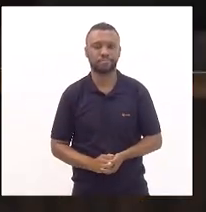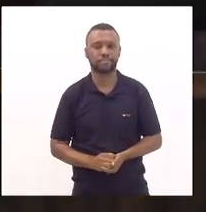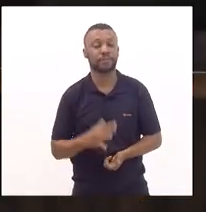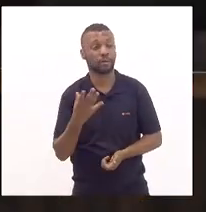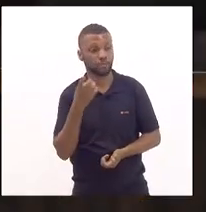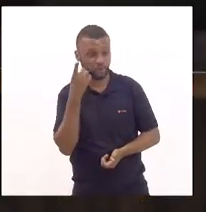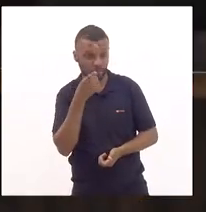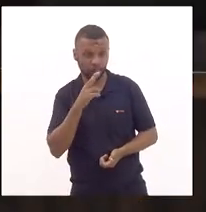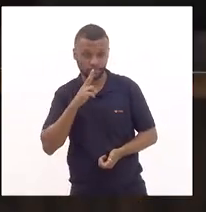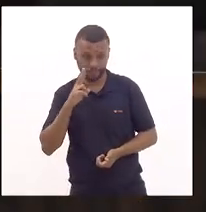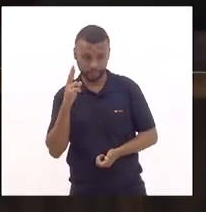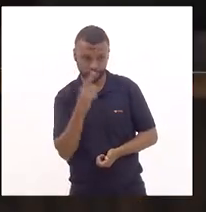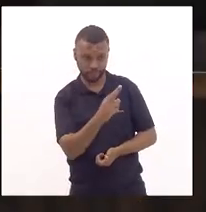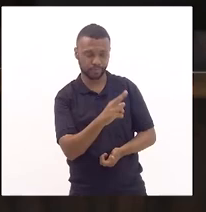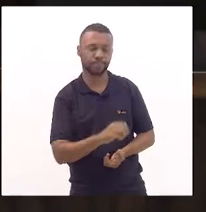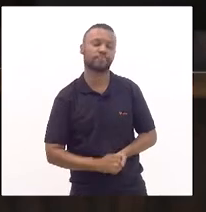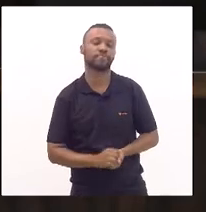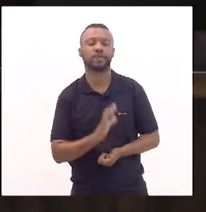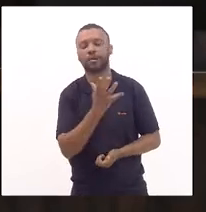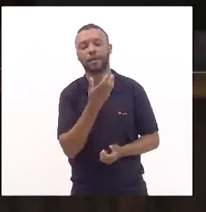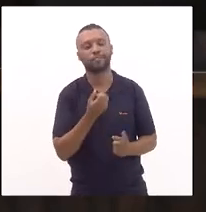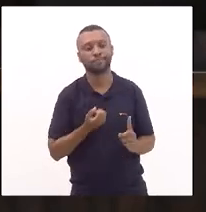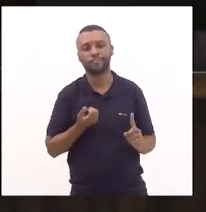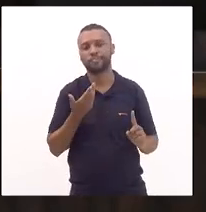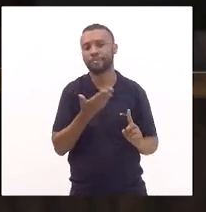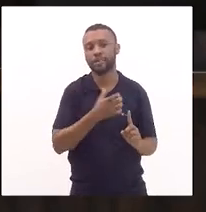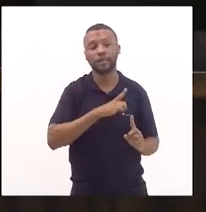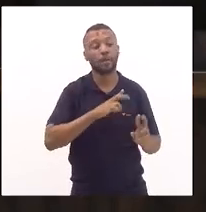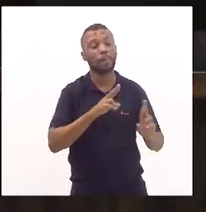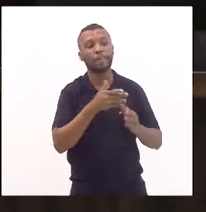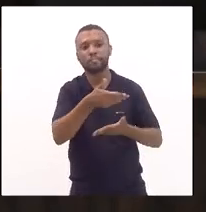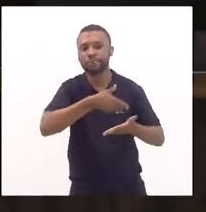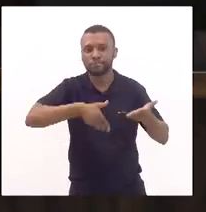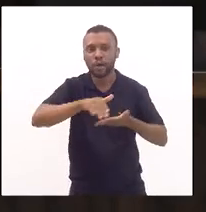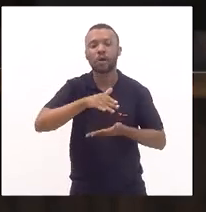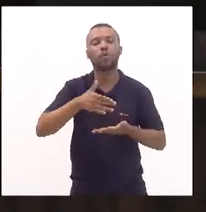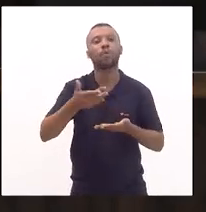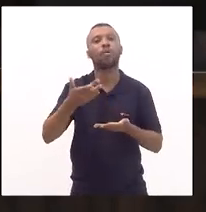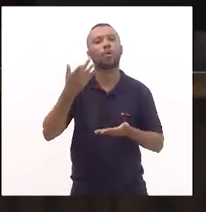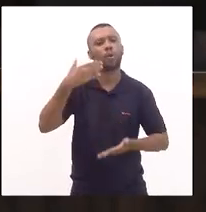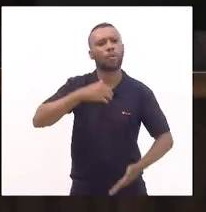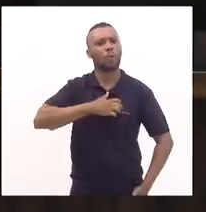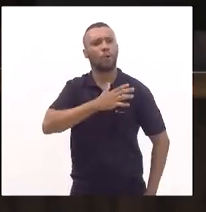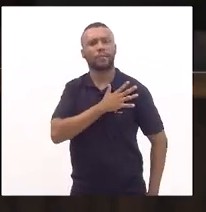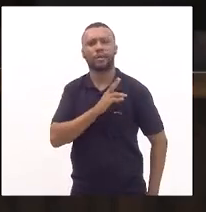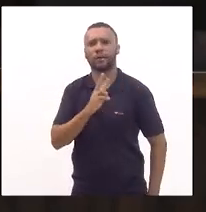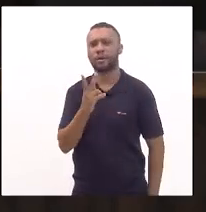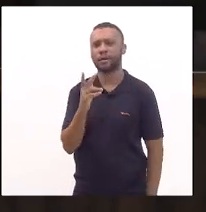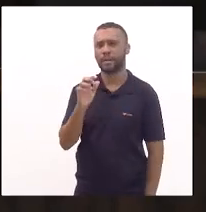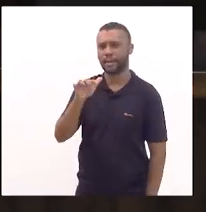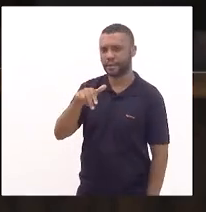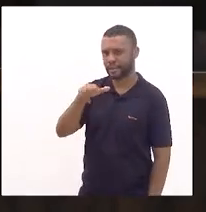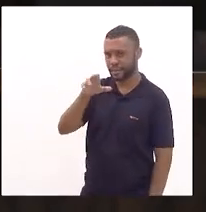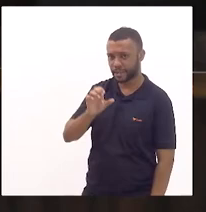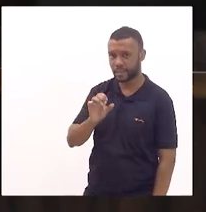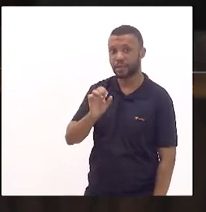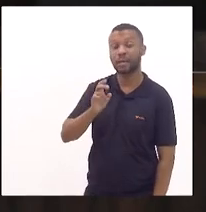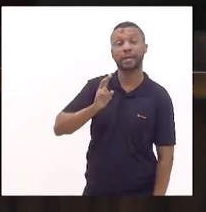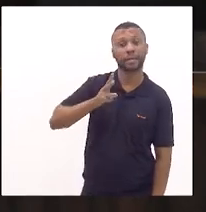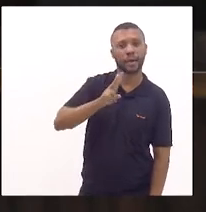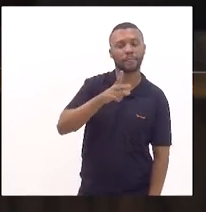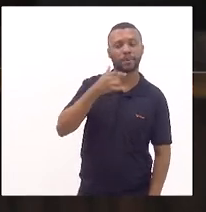quero aqui falar com Vossa Excelência, que eu tenho uma relação boa com o Coronel Henrique. E toda vez que eu procurei, ele me